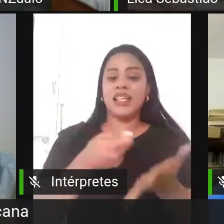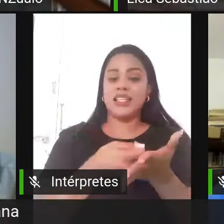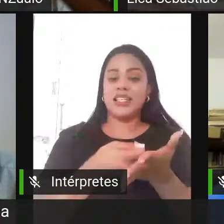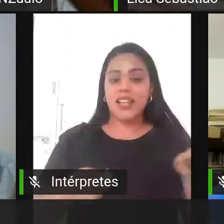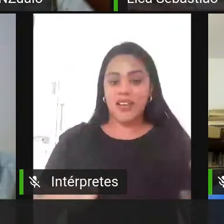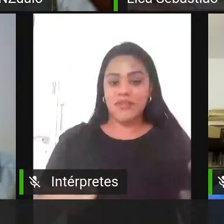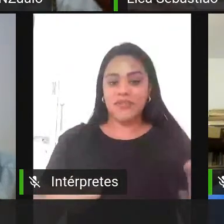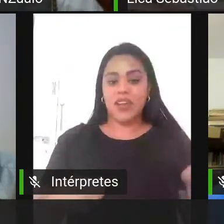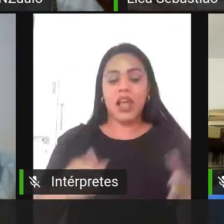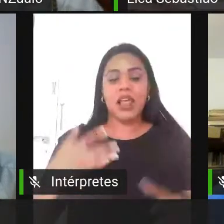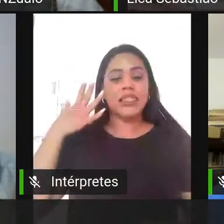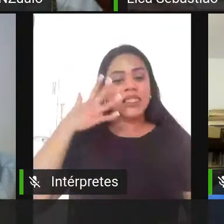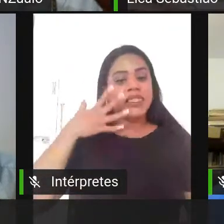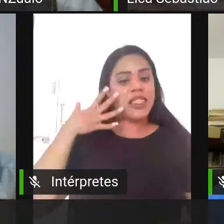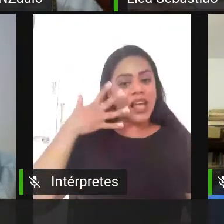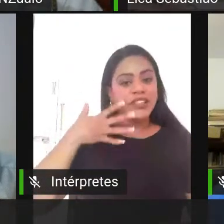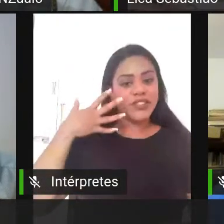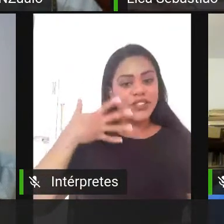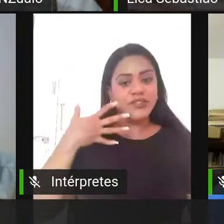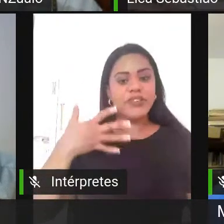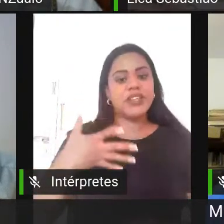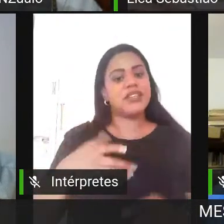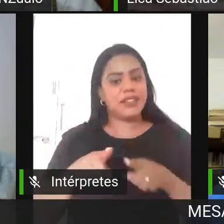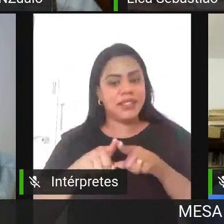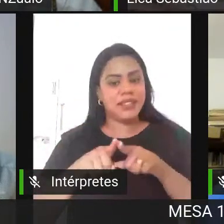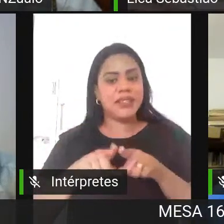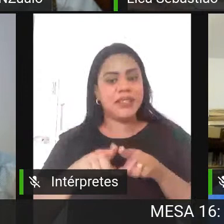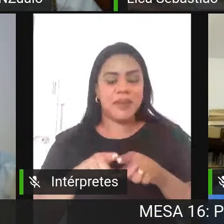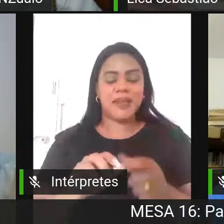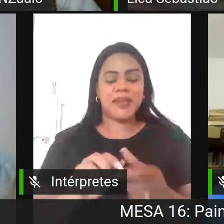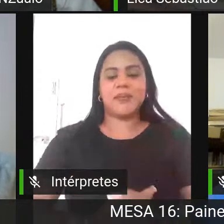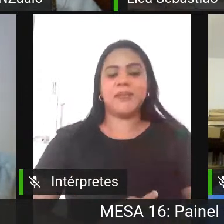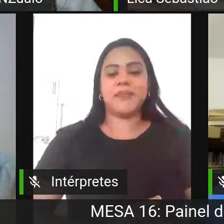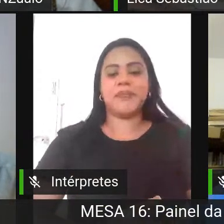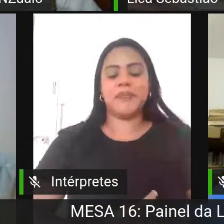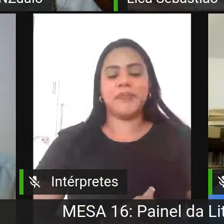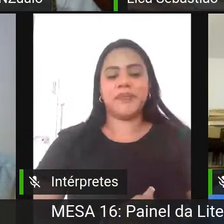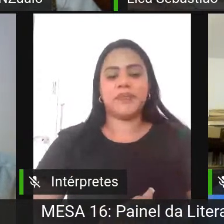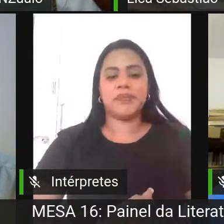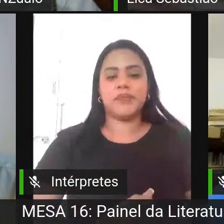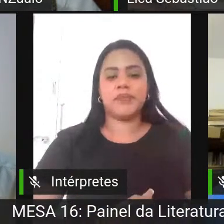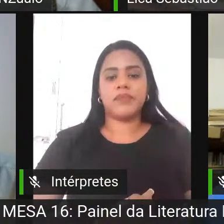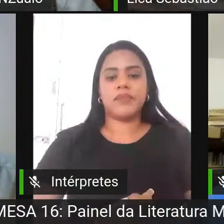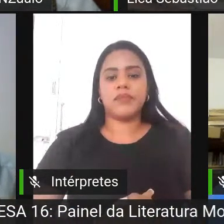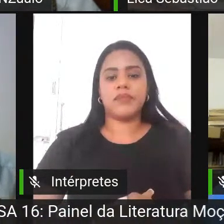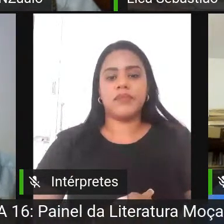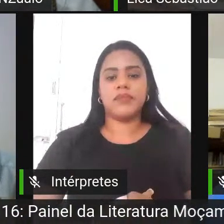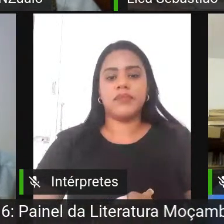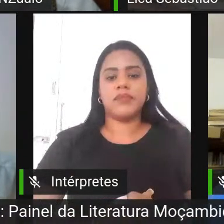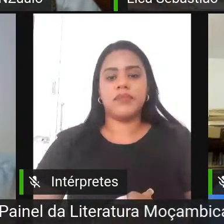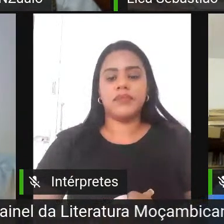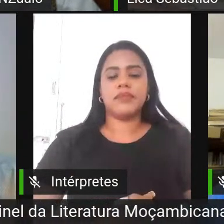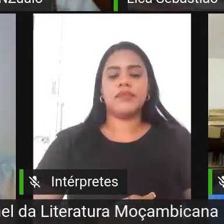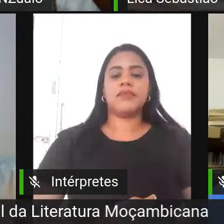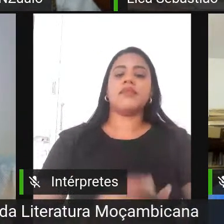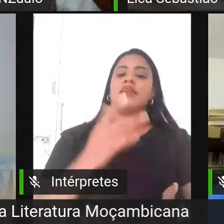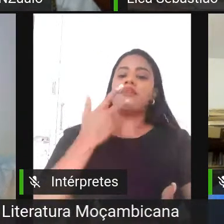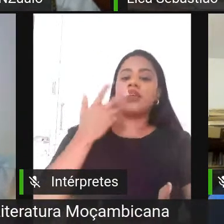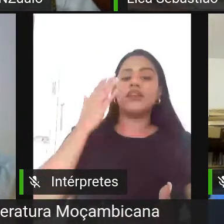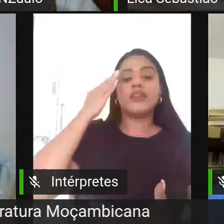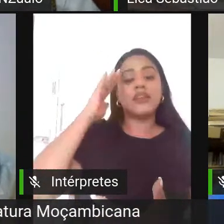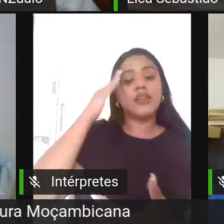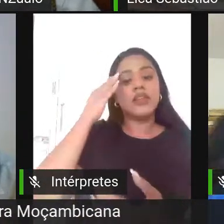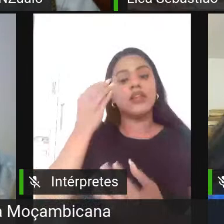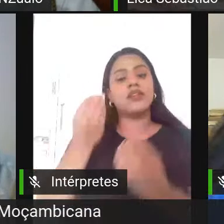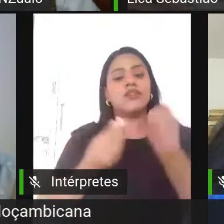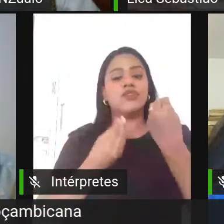Moçambique, sobre nós, e importante, inclusive, para nos compreendermos de outras formas, de outras maneiras. Há bem pouco